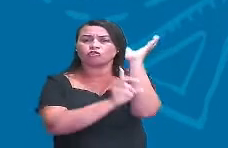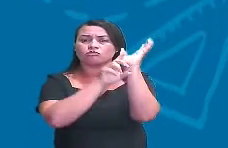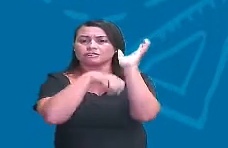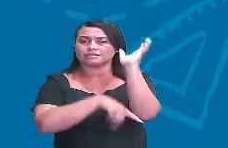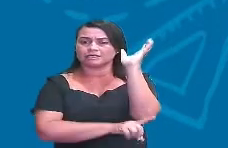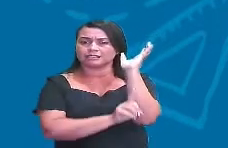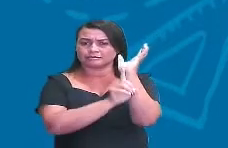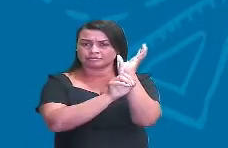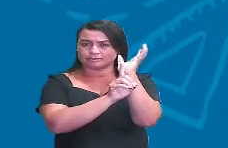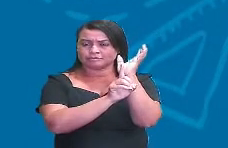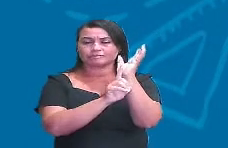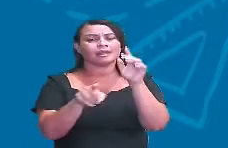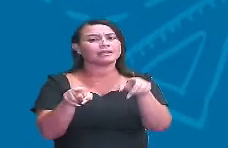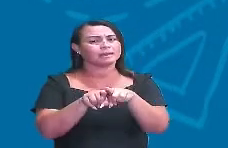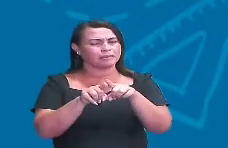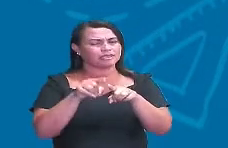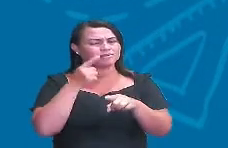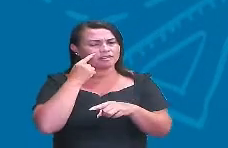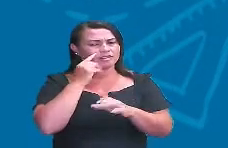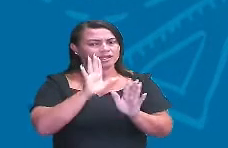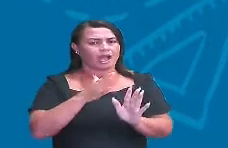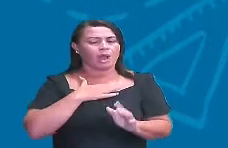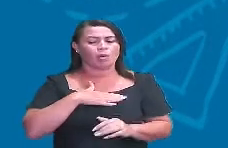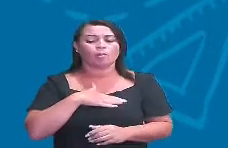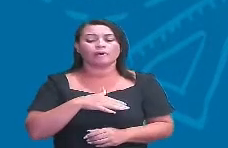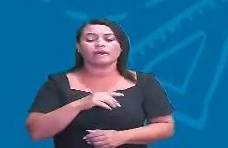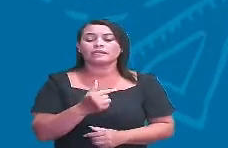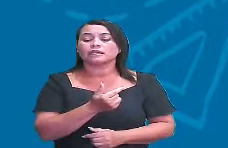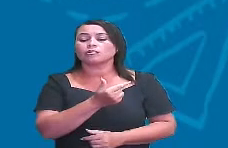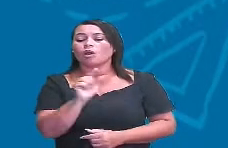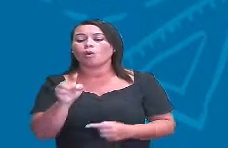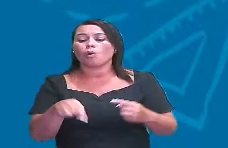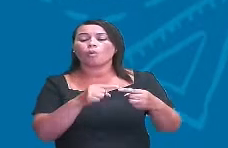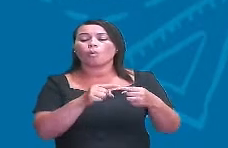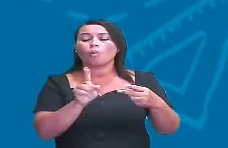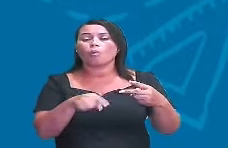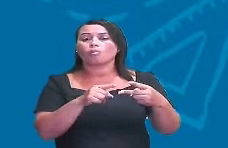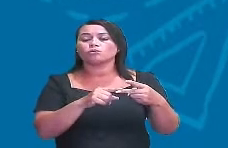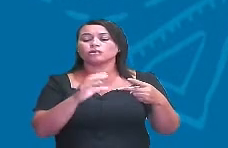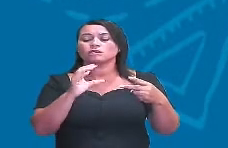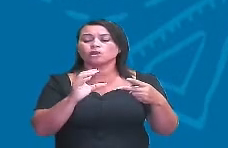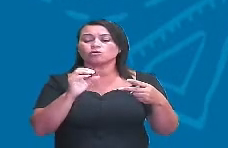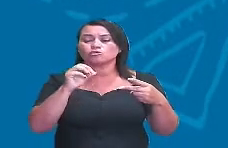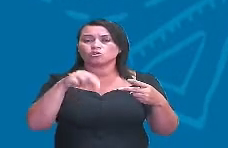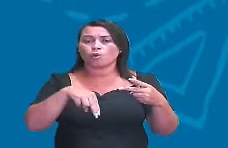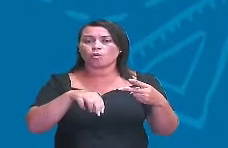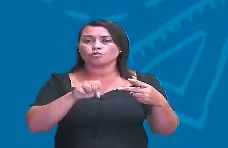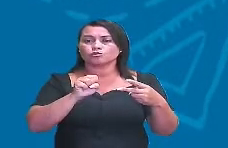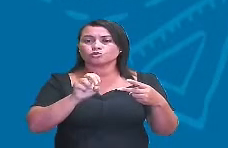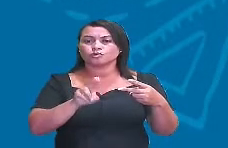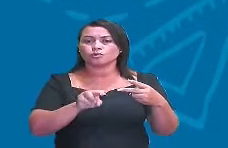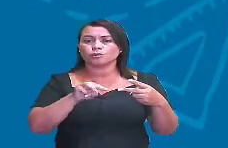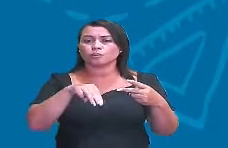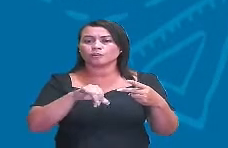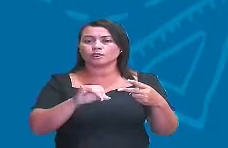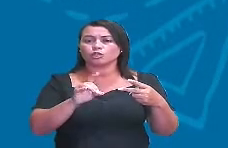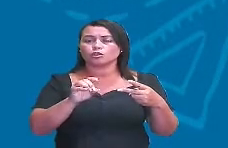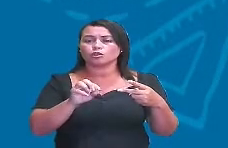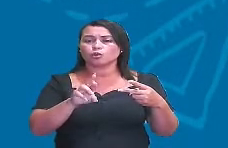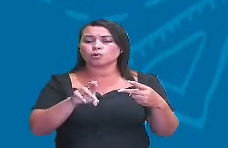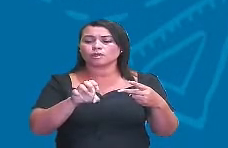fotossíntese, tá certo? Mas a gente vai ver mais adiante. E a outra categoria é a categoria dos consumidores, tá certo?